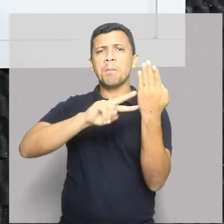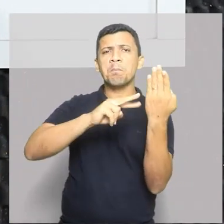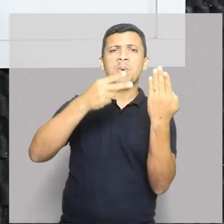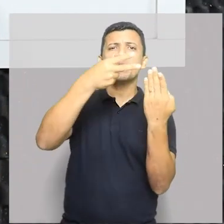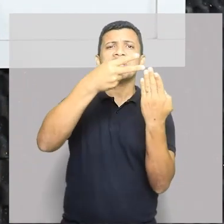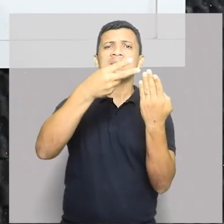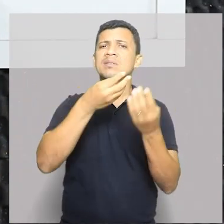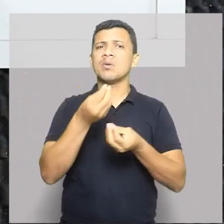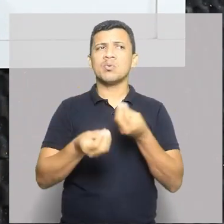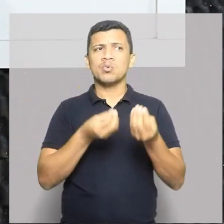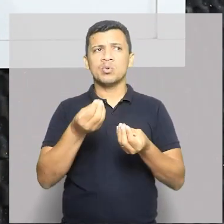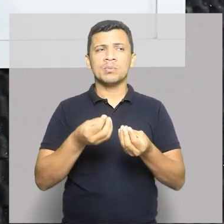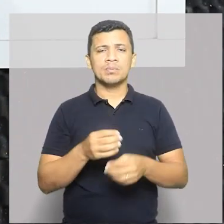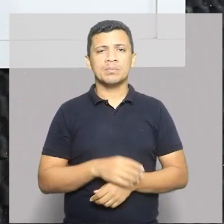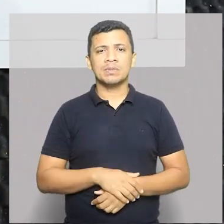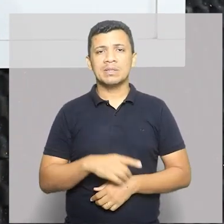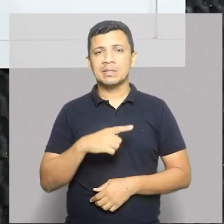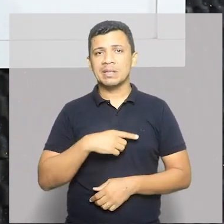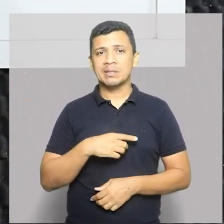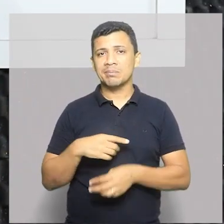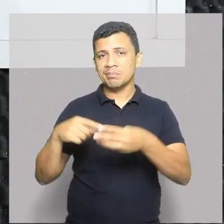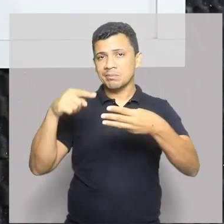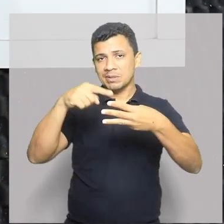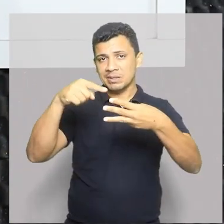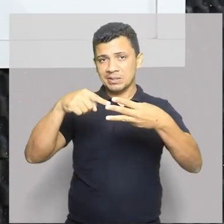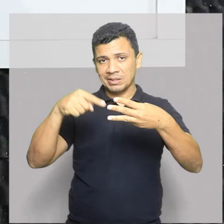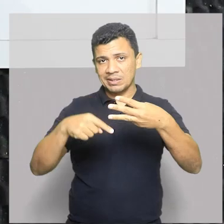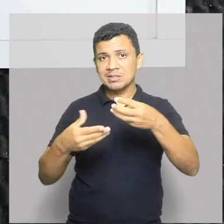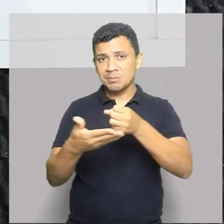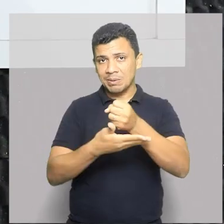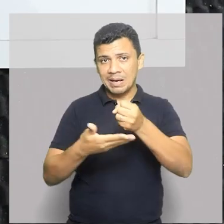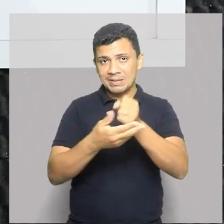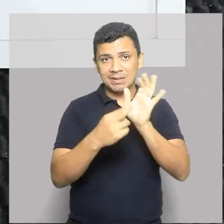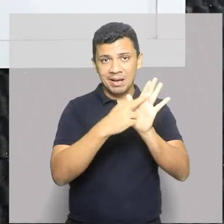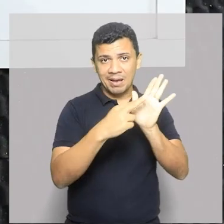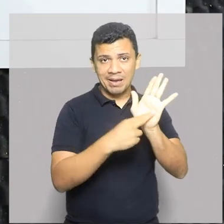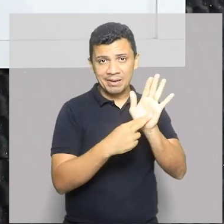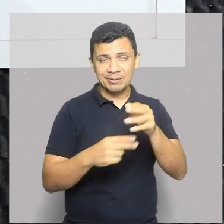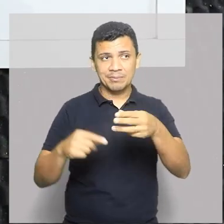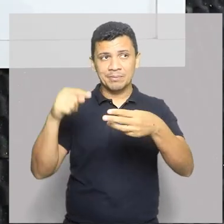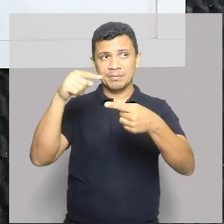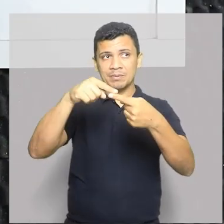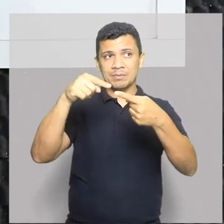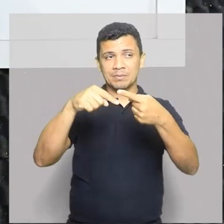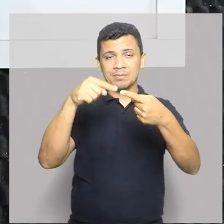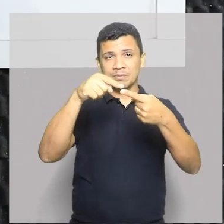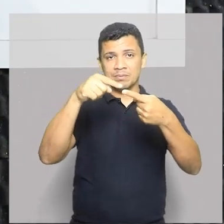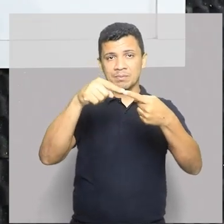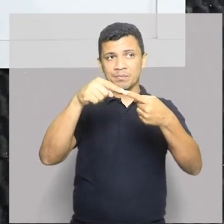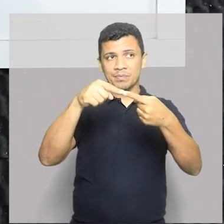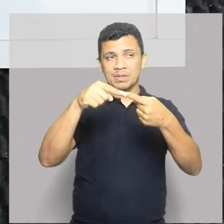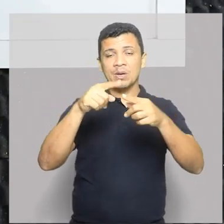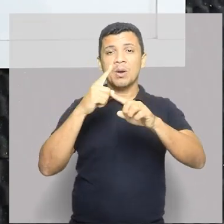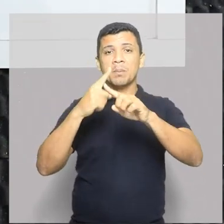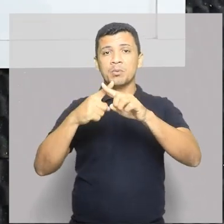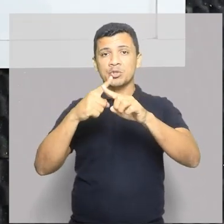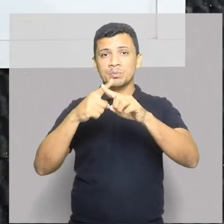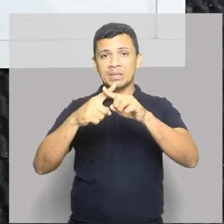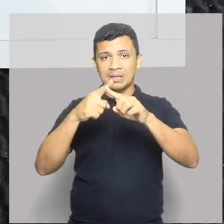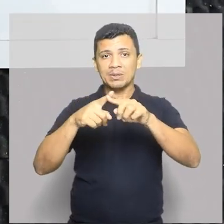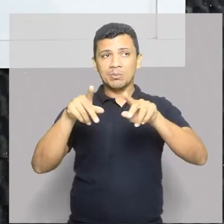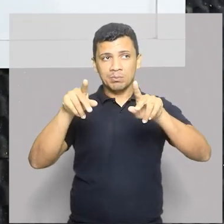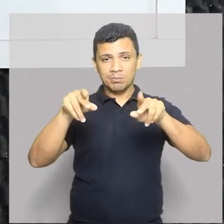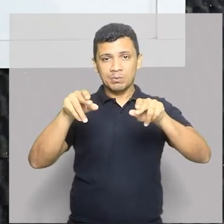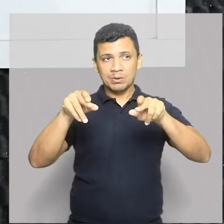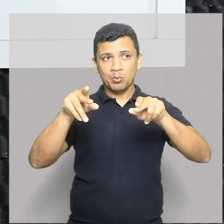regrinhas básicas, gente, ó. Se você estiver multiplicando bases iguais, você